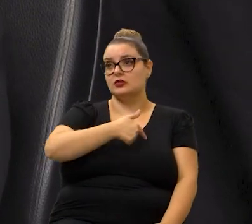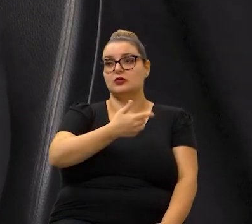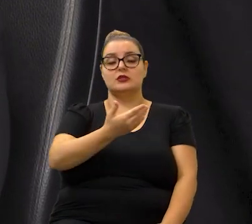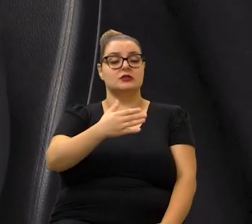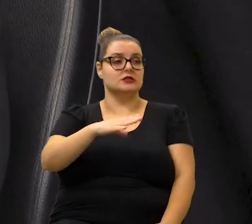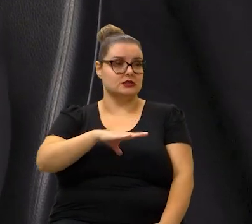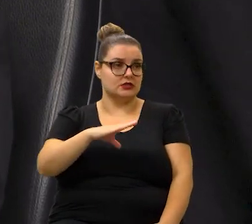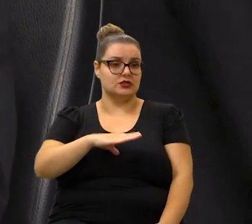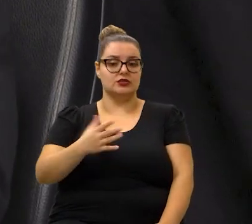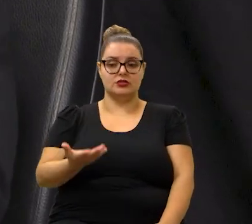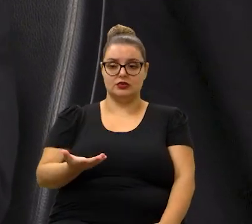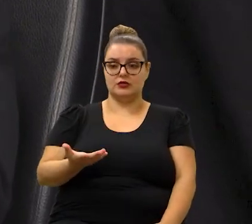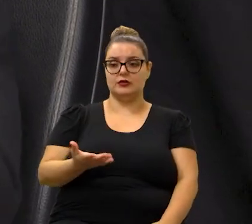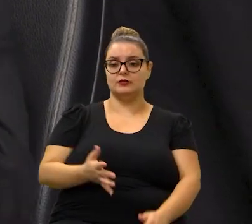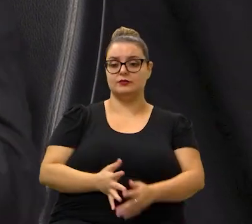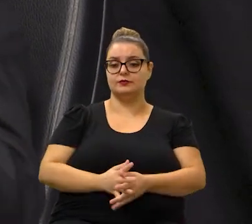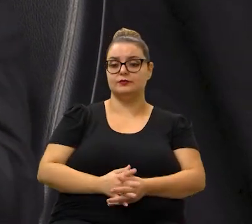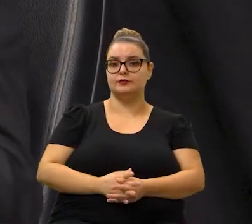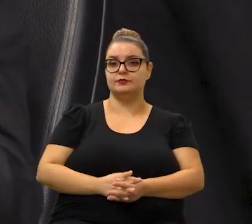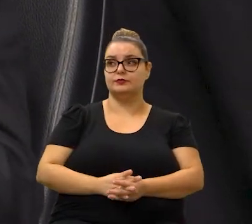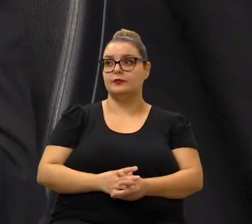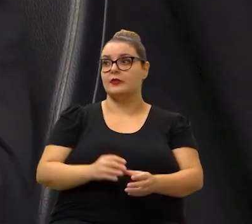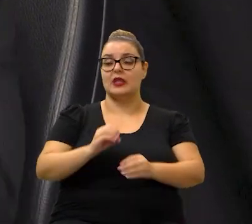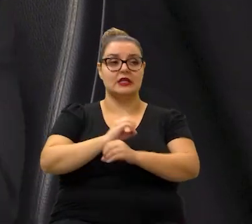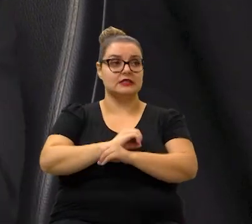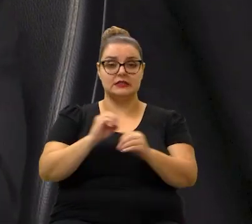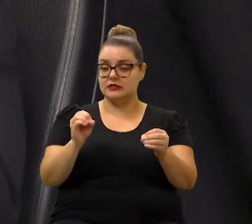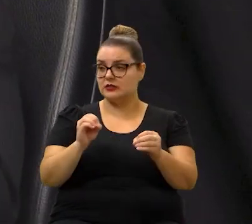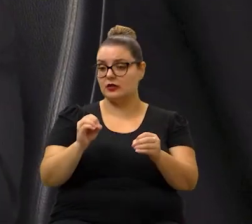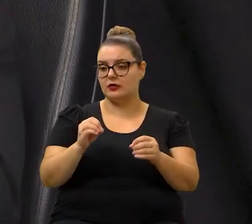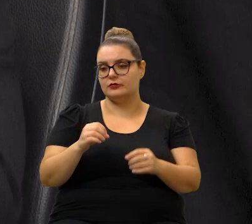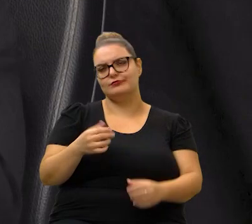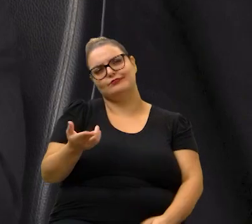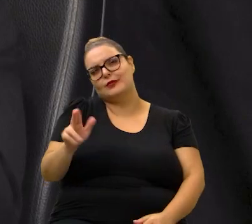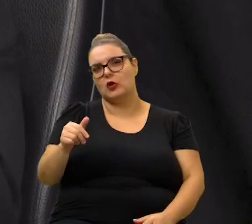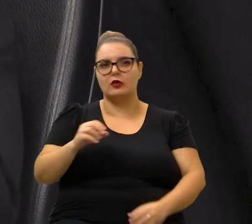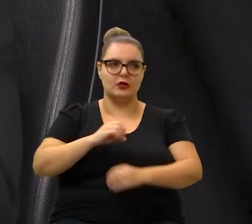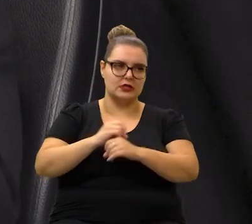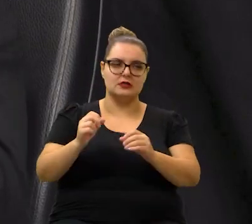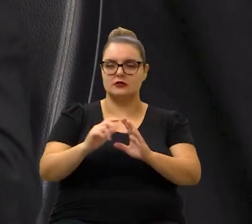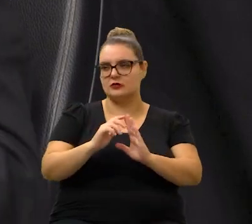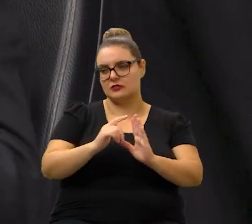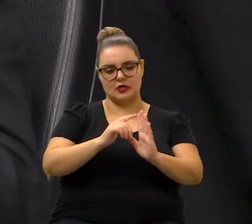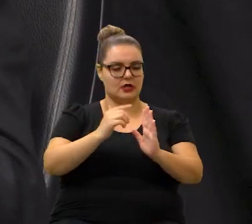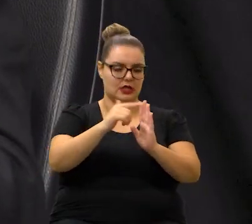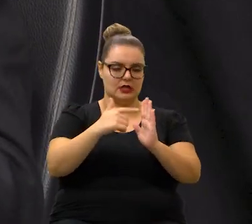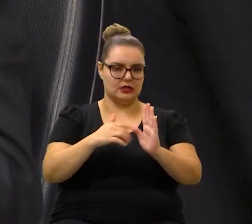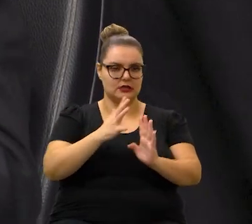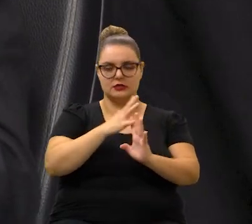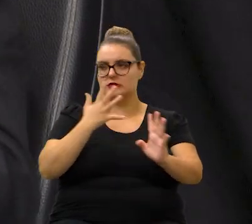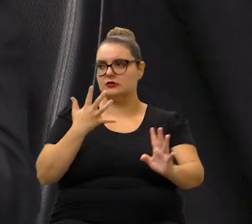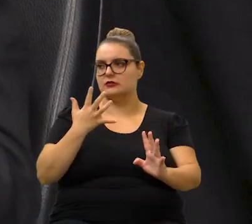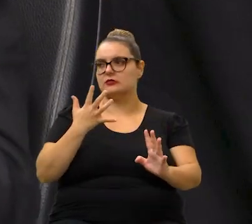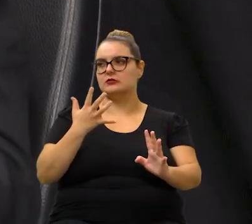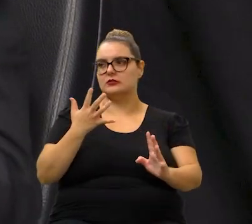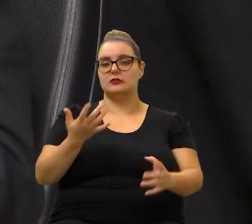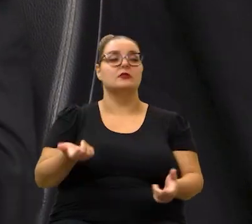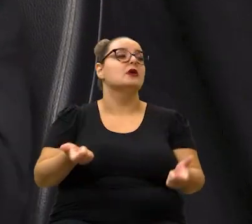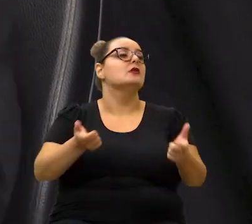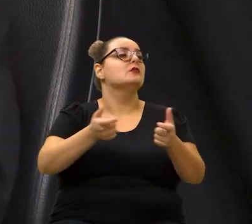cidade praticamente zerando não porque nunca vai zerar a fila de espera mas vai diminuir